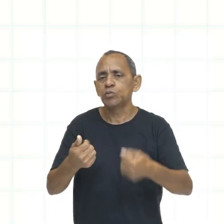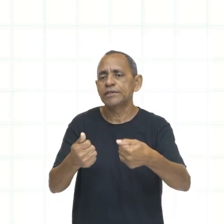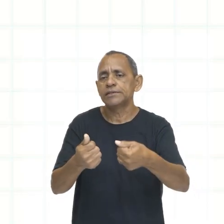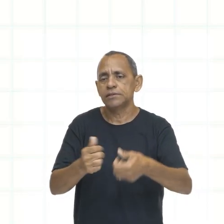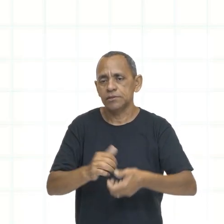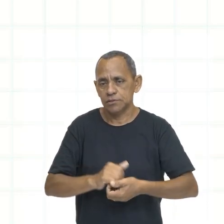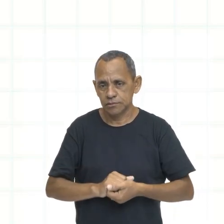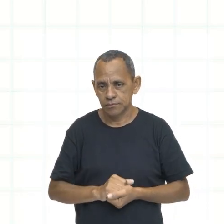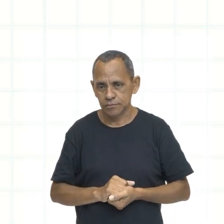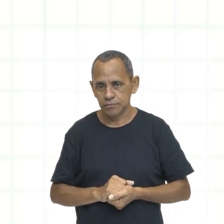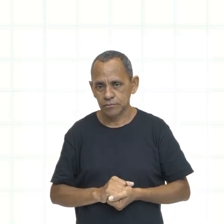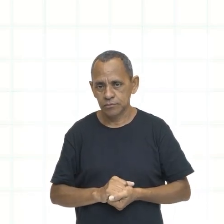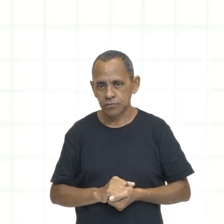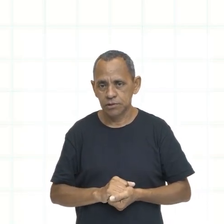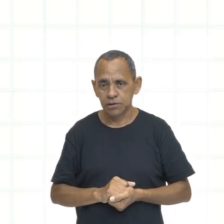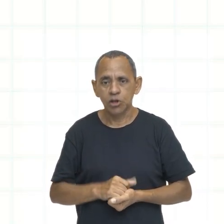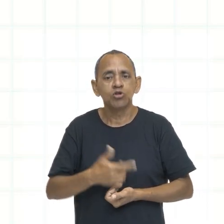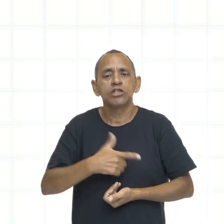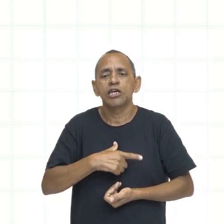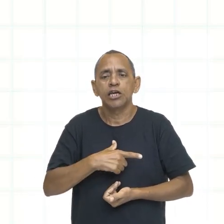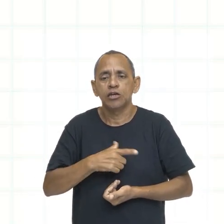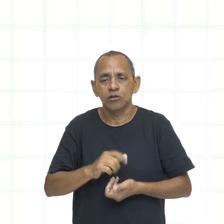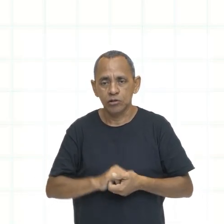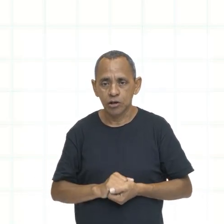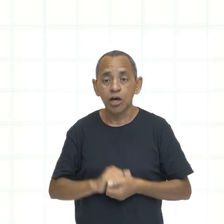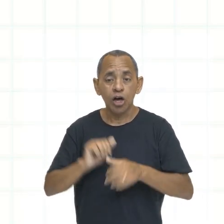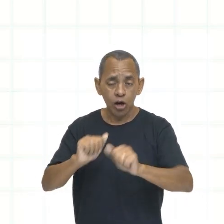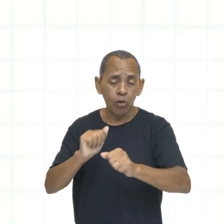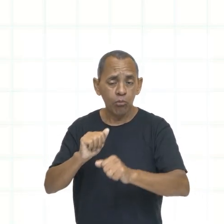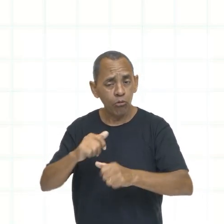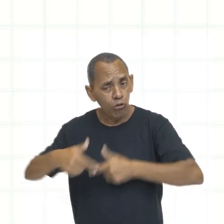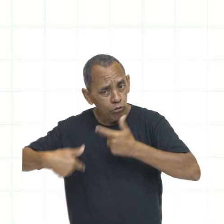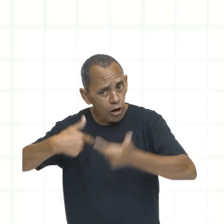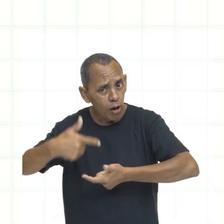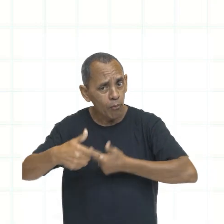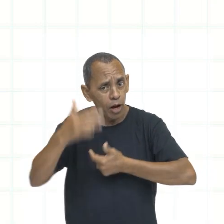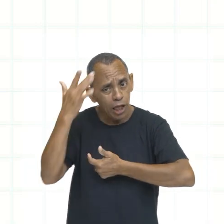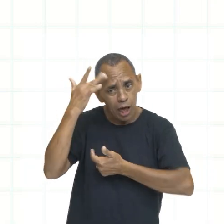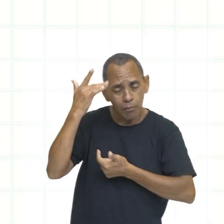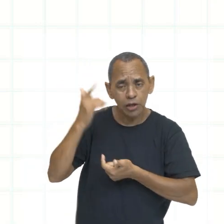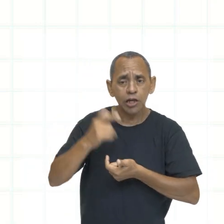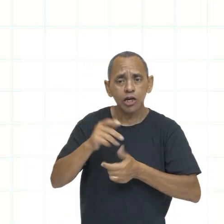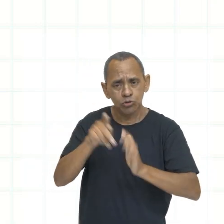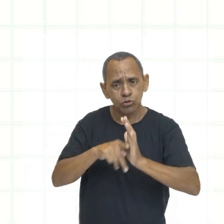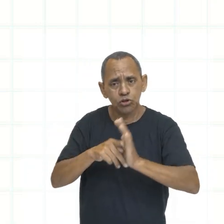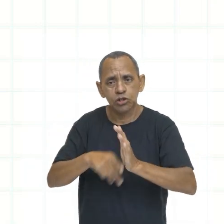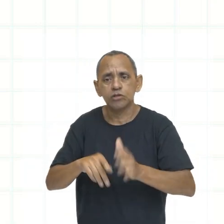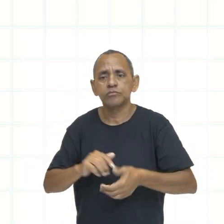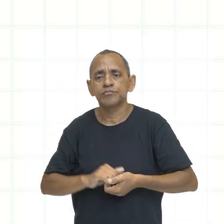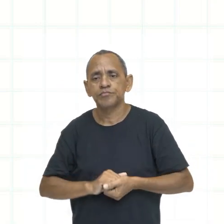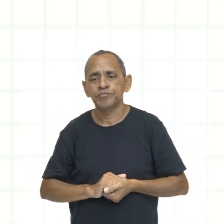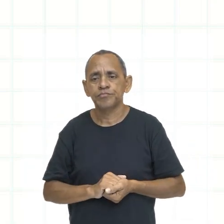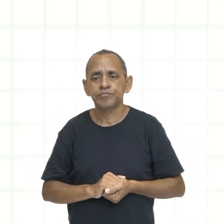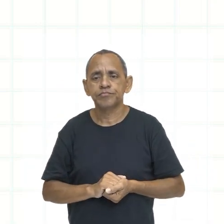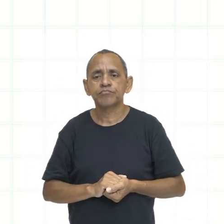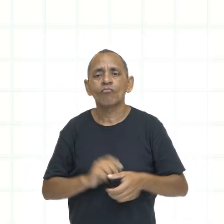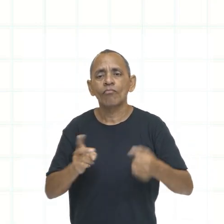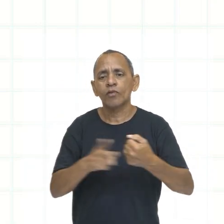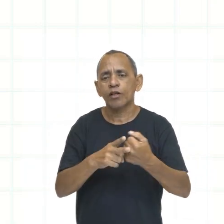né? I can work on it tomorrow. Eu posso trabalhar nele amanhã. Tá certo? Então, o verbo